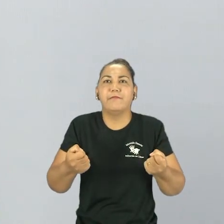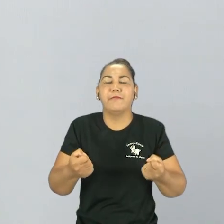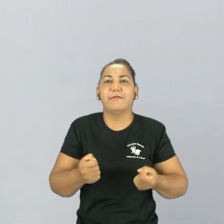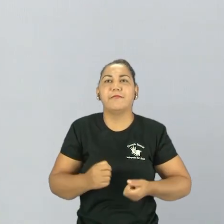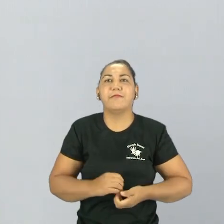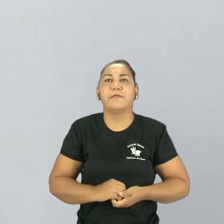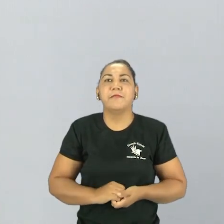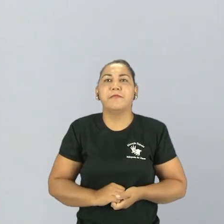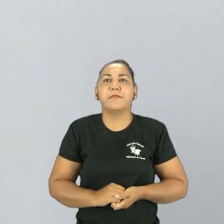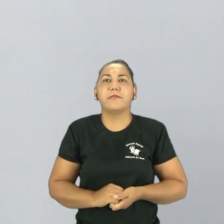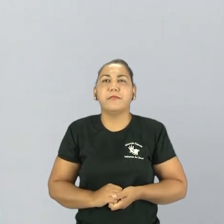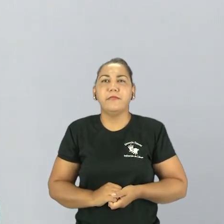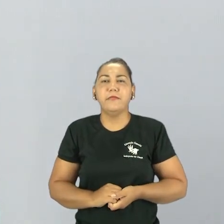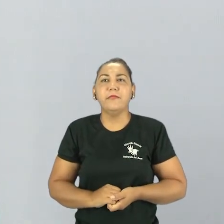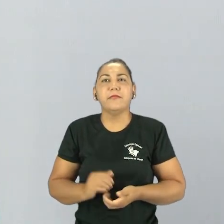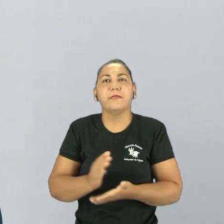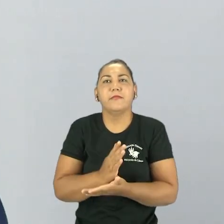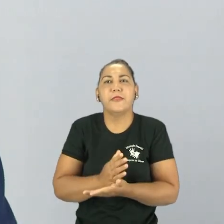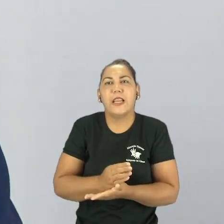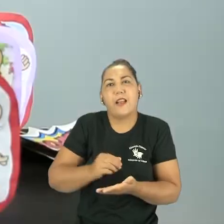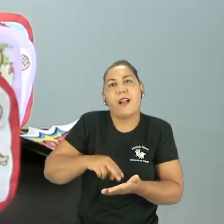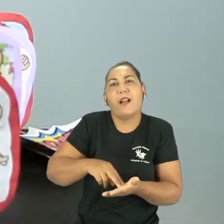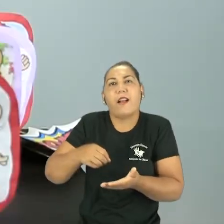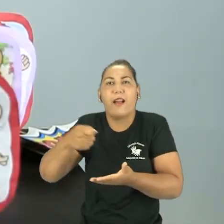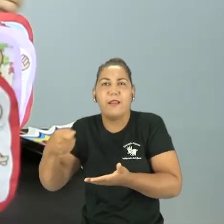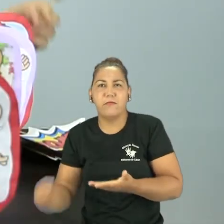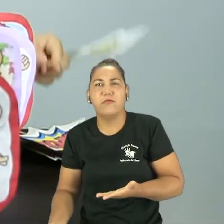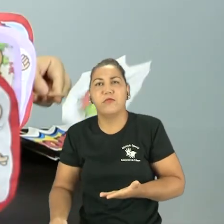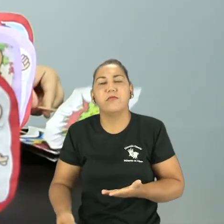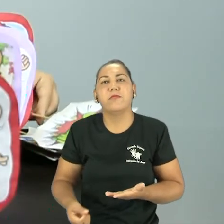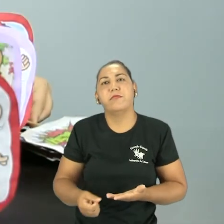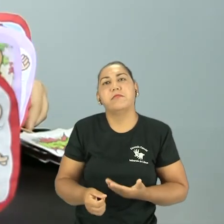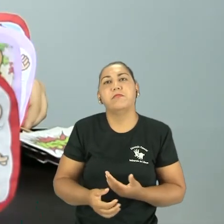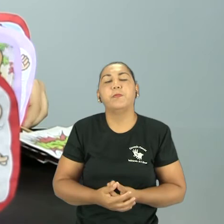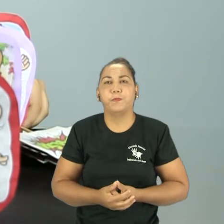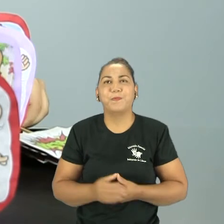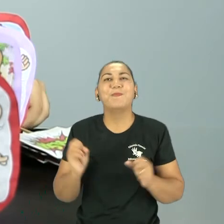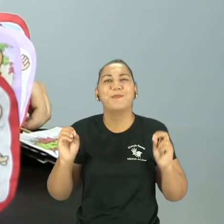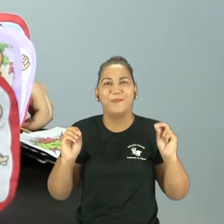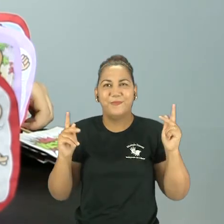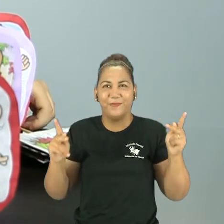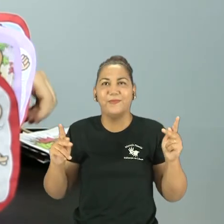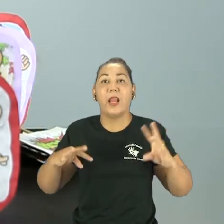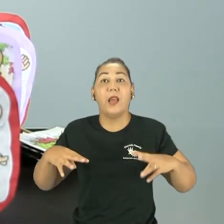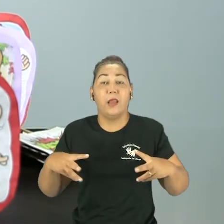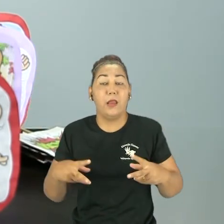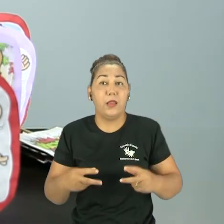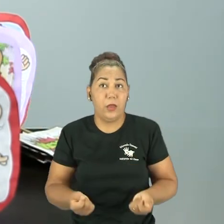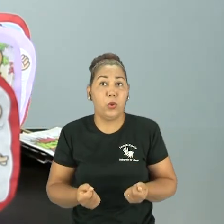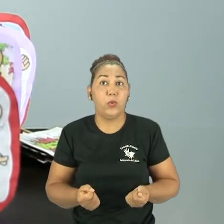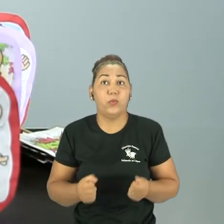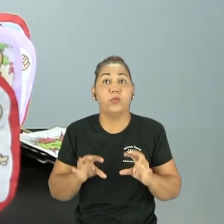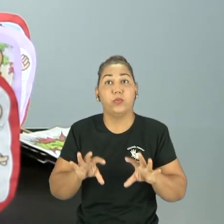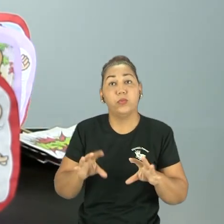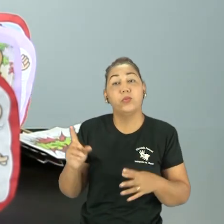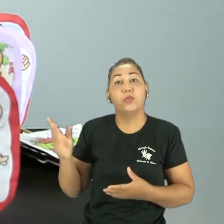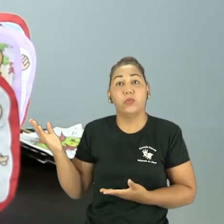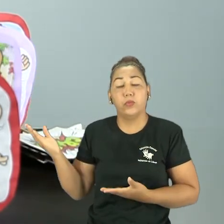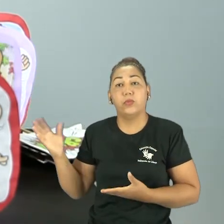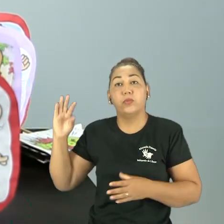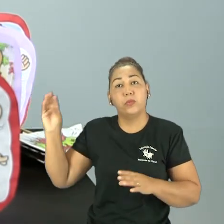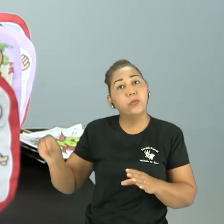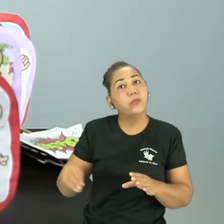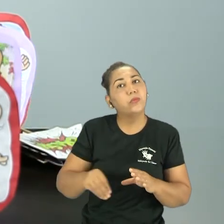entender, ó. Que quebrou algo, caiu algo. Ok? Então, tudo isso faz parte